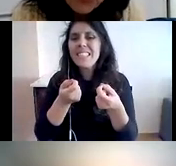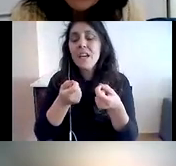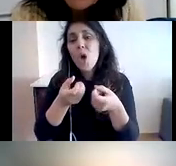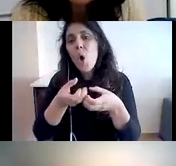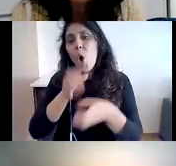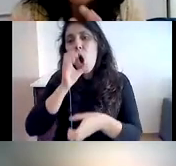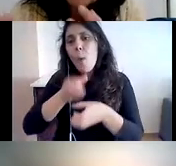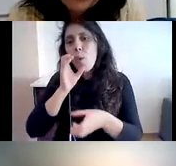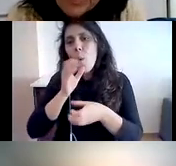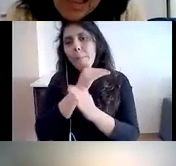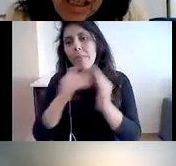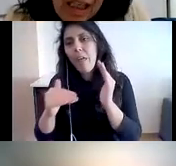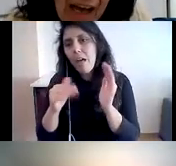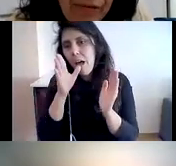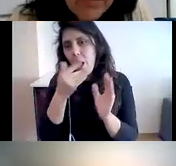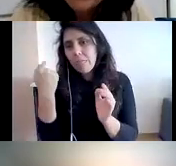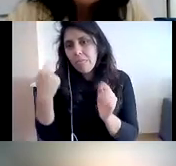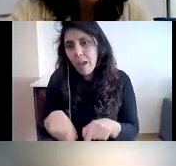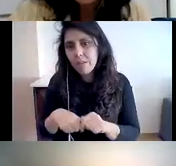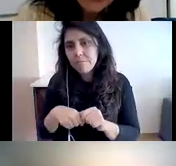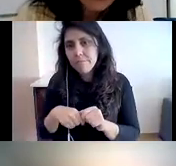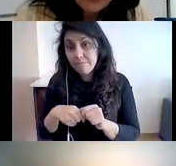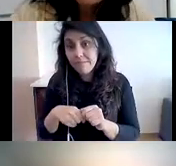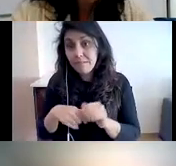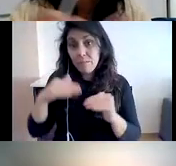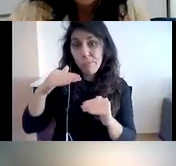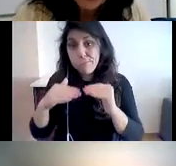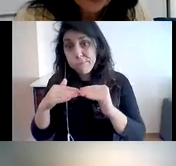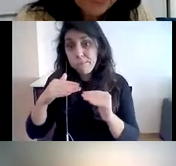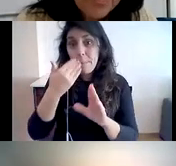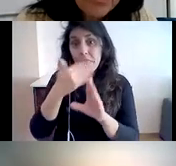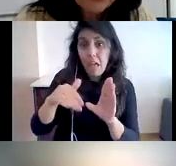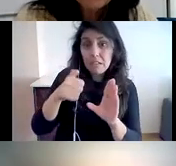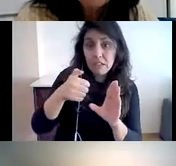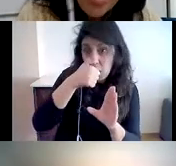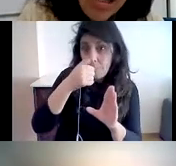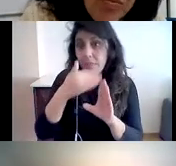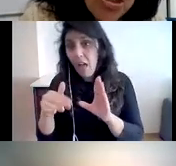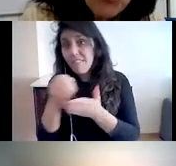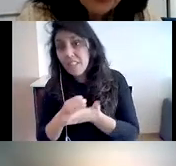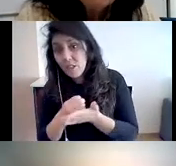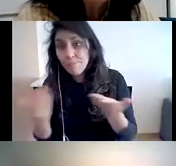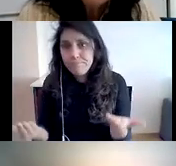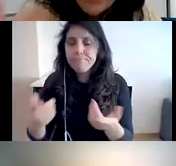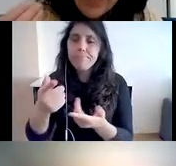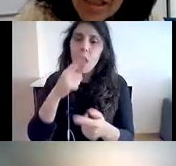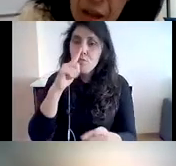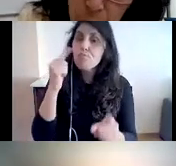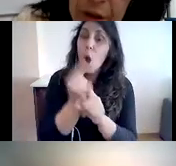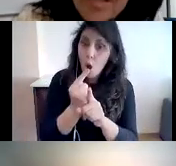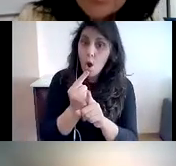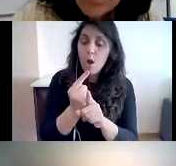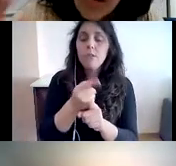um sucesso inegável, todos os dados apontam nesse sentido, ao mesmo tempo,